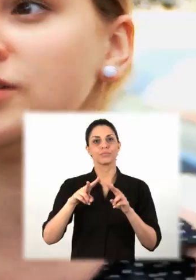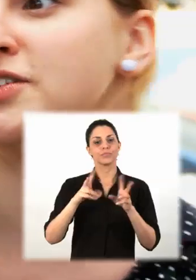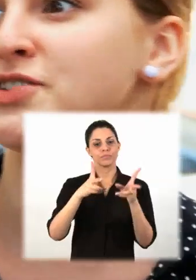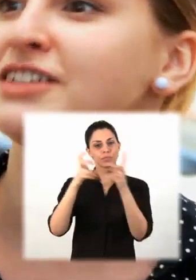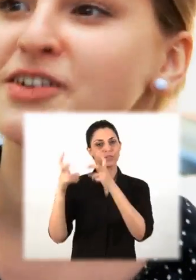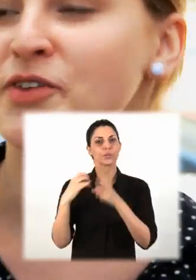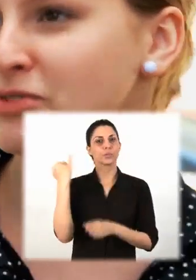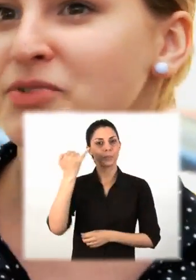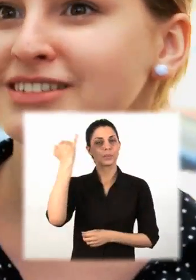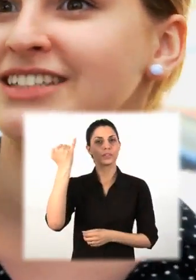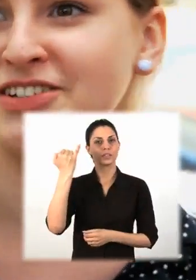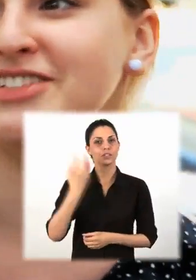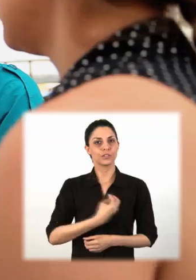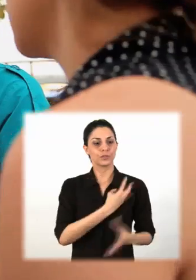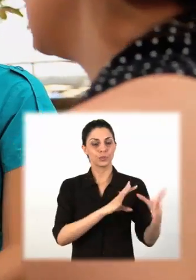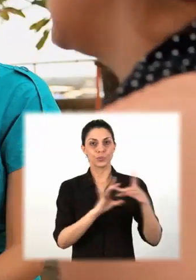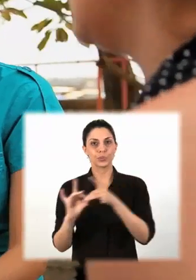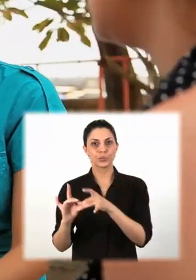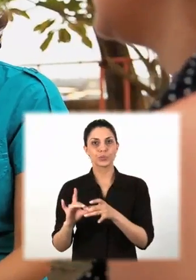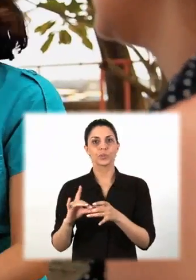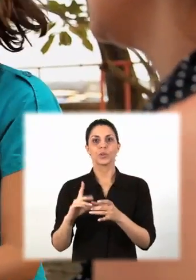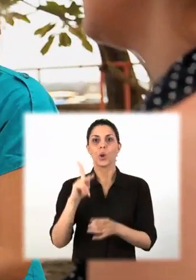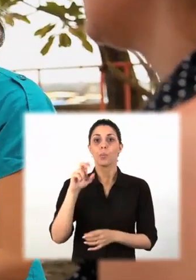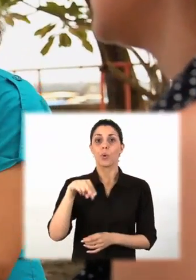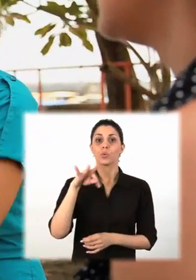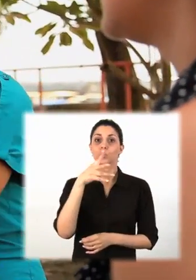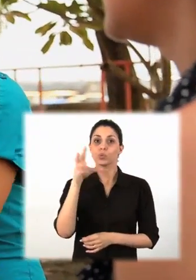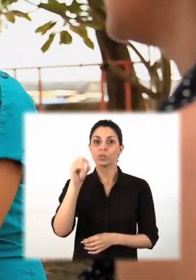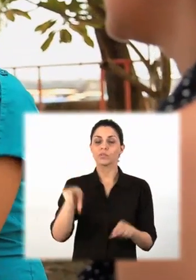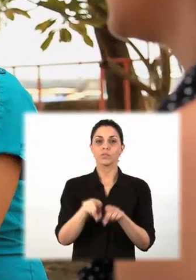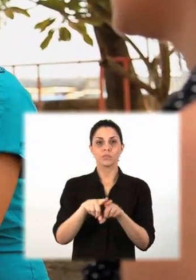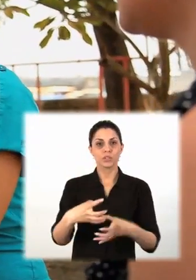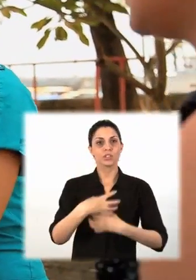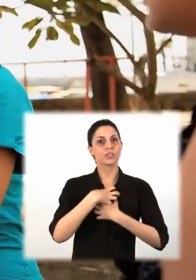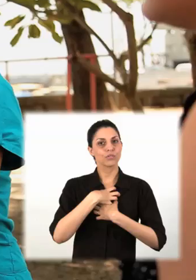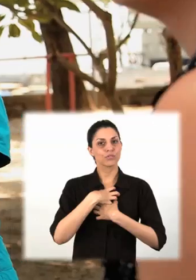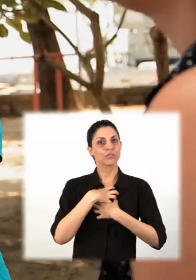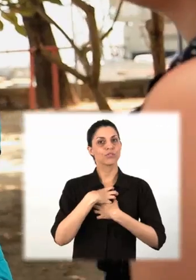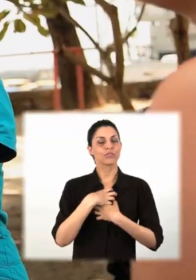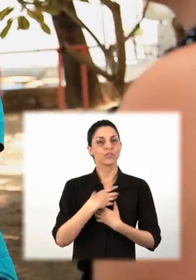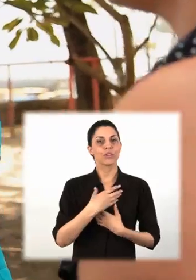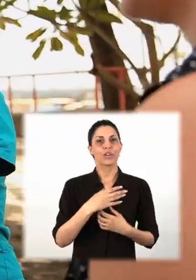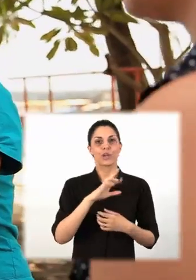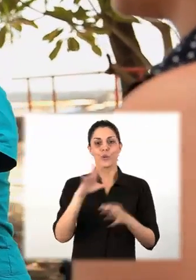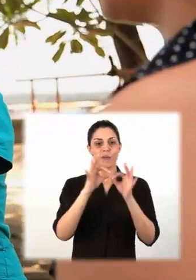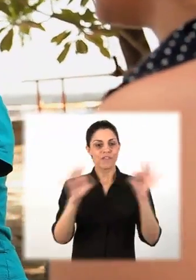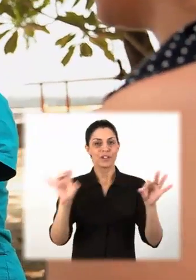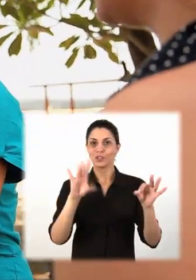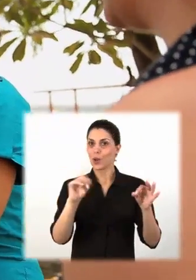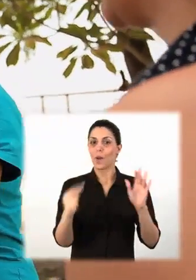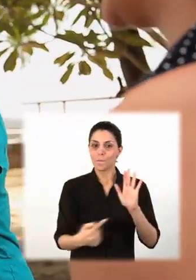outros olhos. Acho que foi muito importante, assim. Mas acima de tudo, e como é interessante e acho que vale a pena pontuar, olha só,